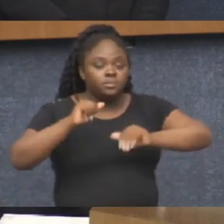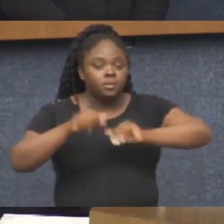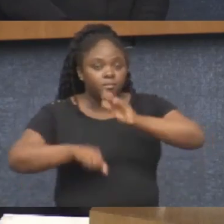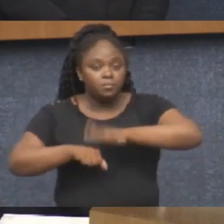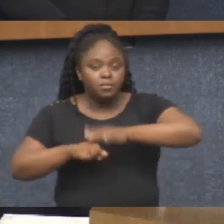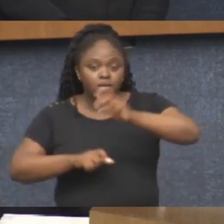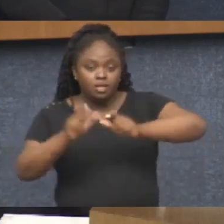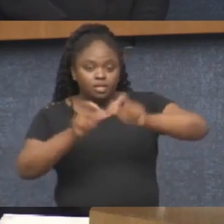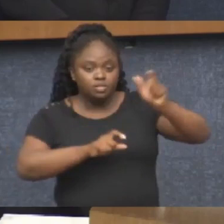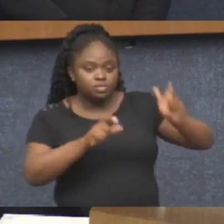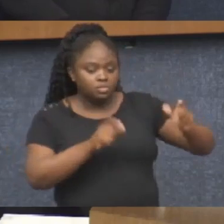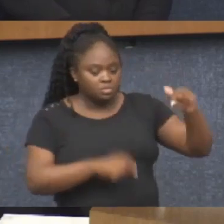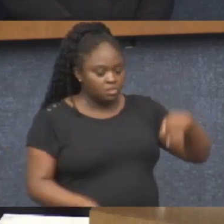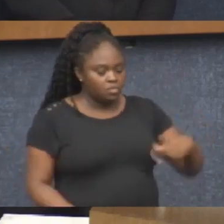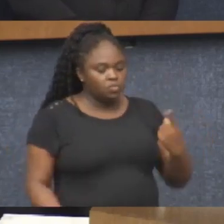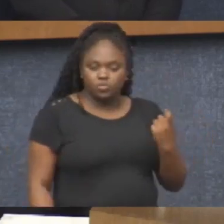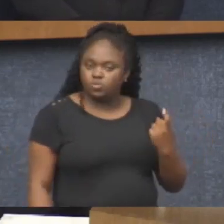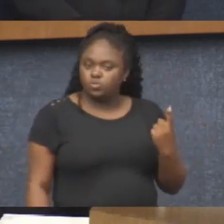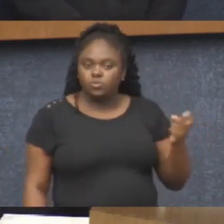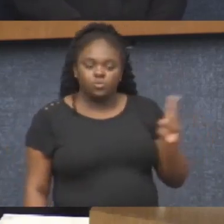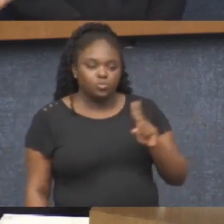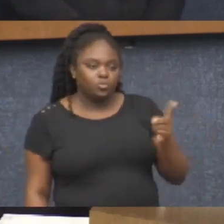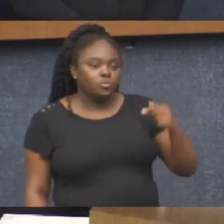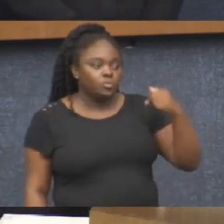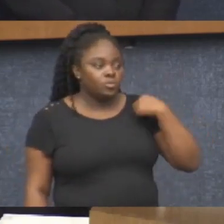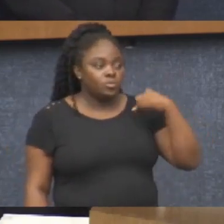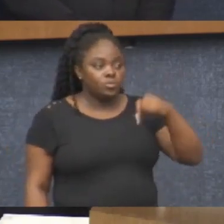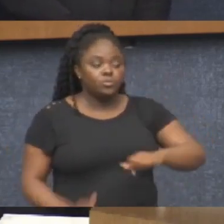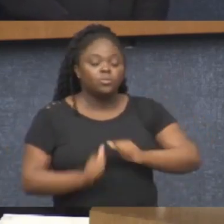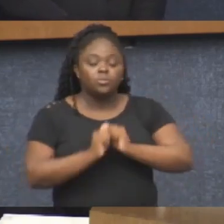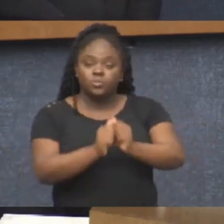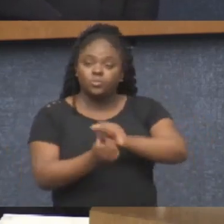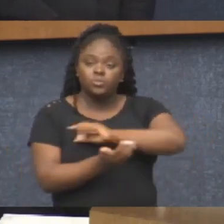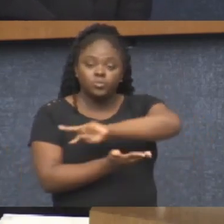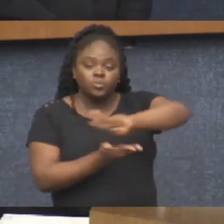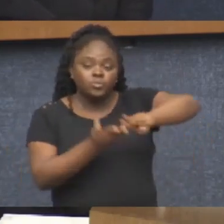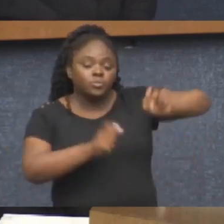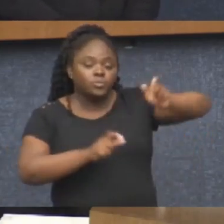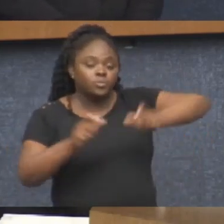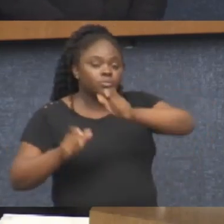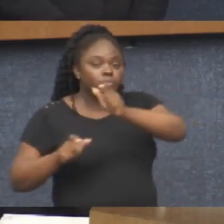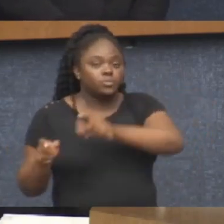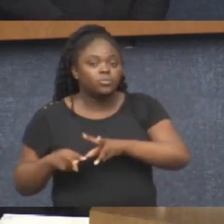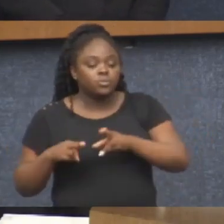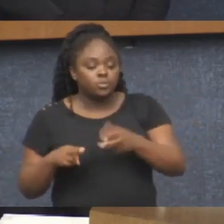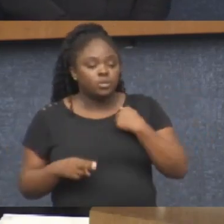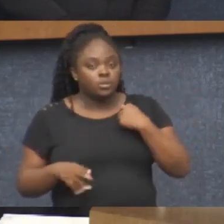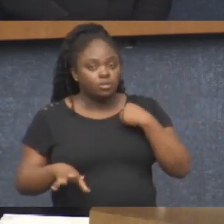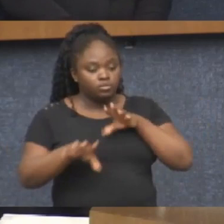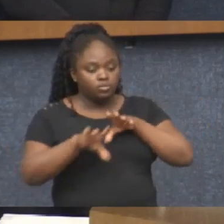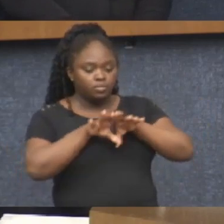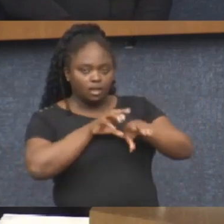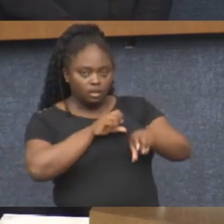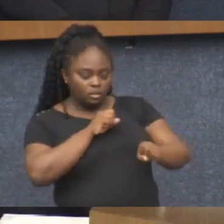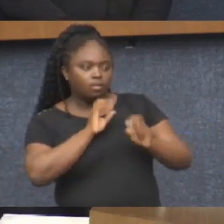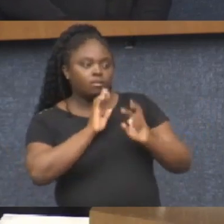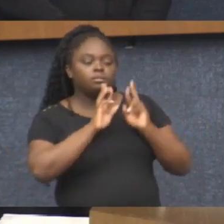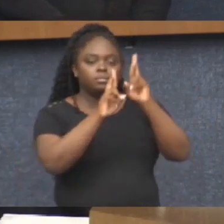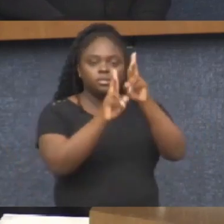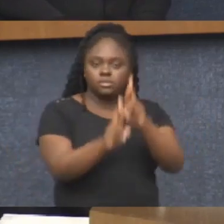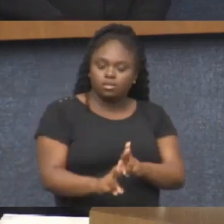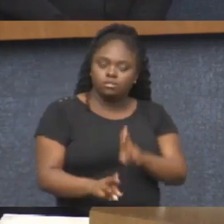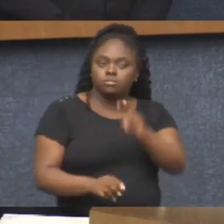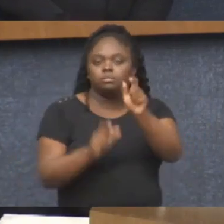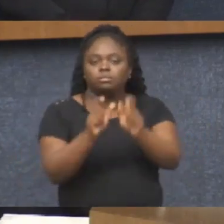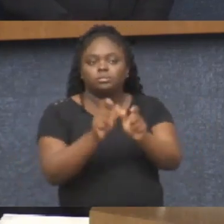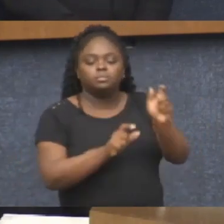não estar aqui sozinha, né? Estou aqui junto com muita gente, da mesma forma como fui formada por muita gente, represento muita